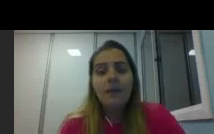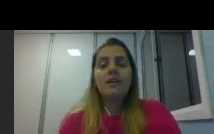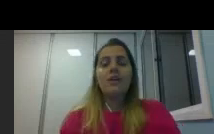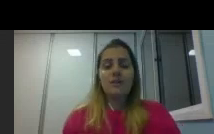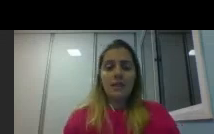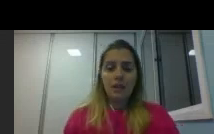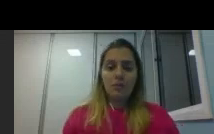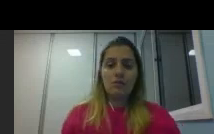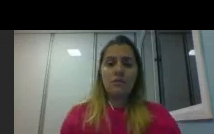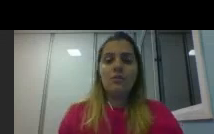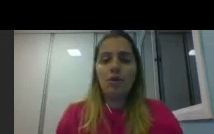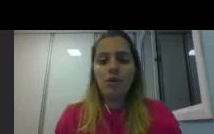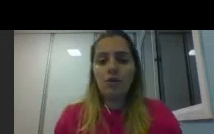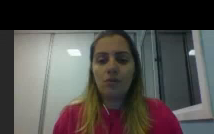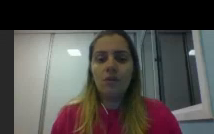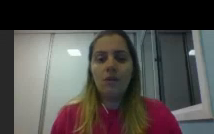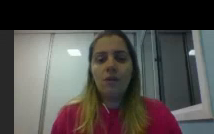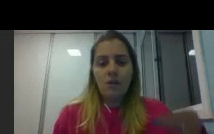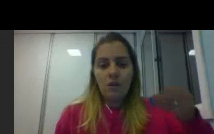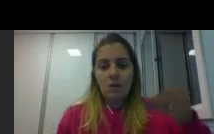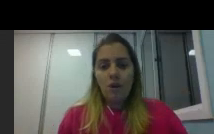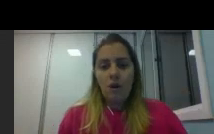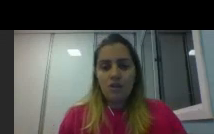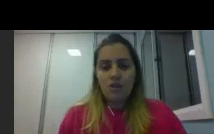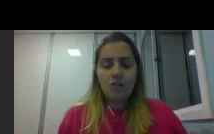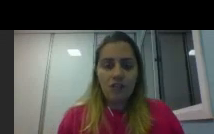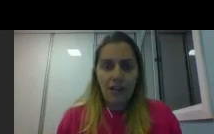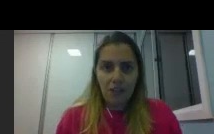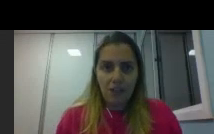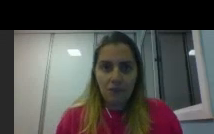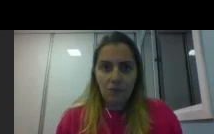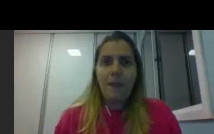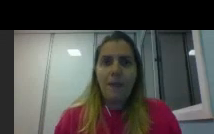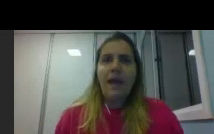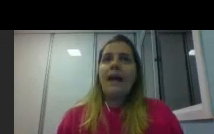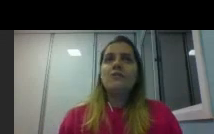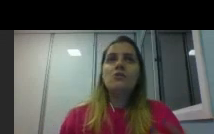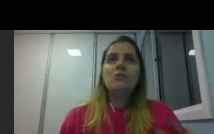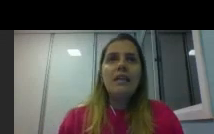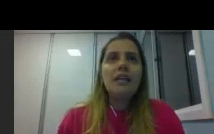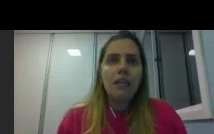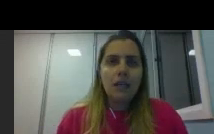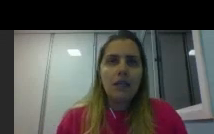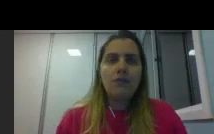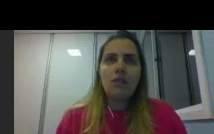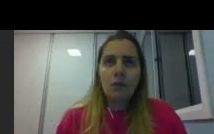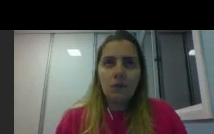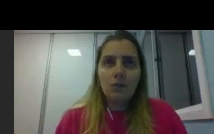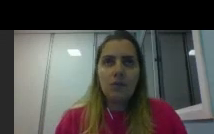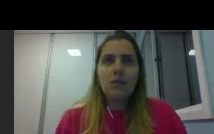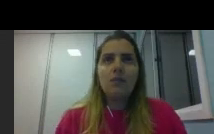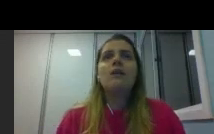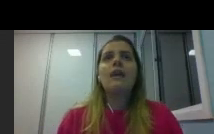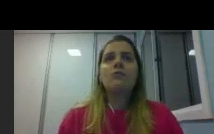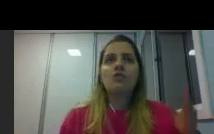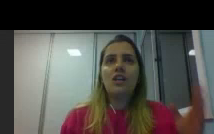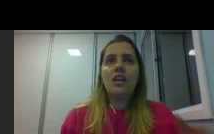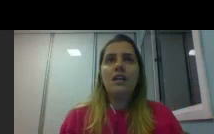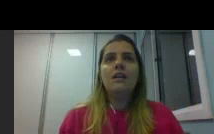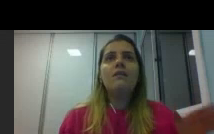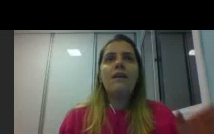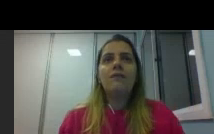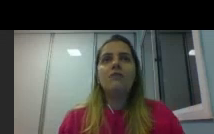gene que nós temos no nosso código genético. A insulina que você produz